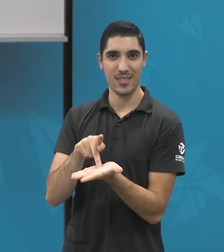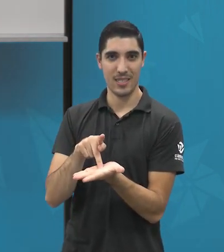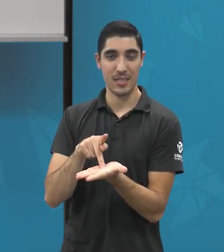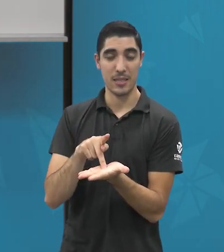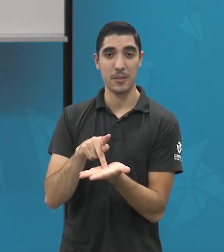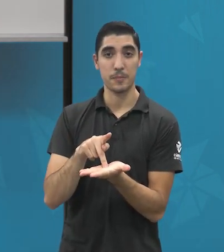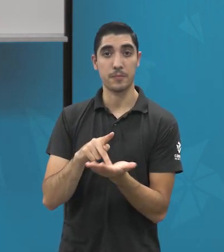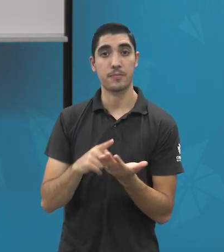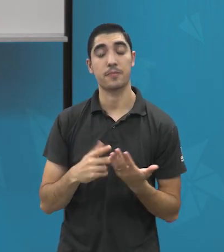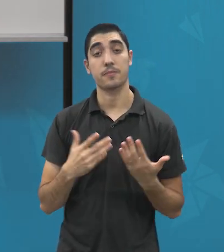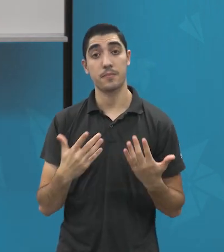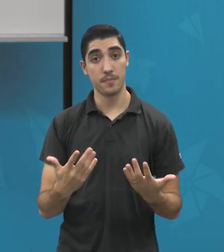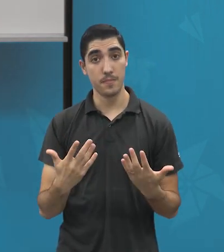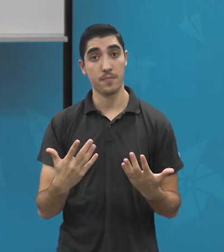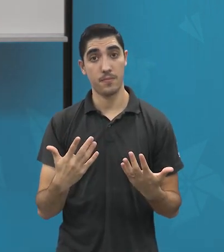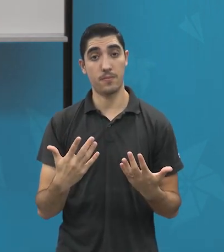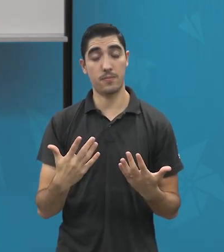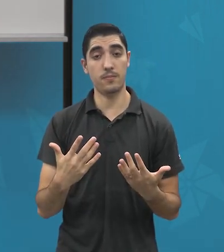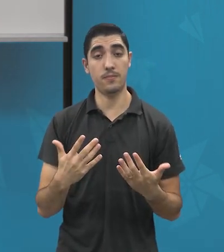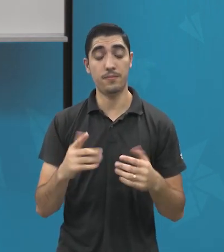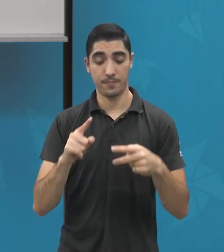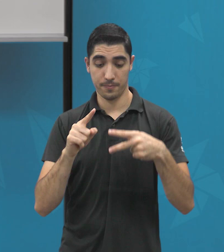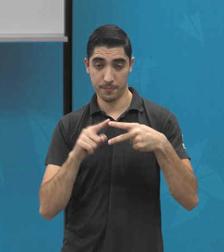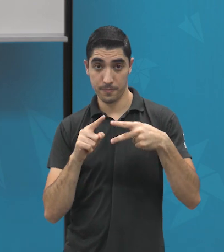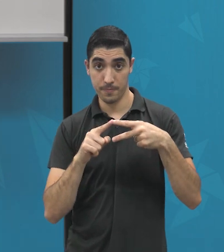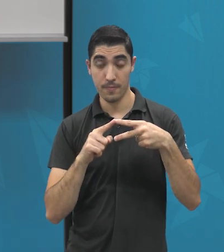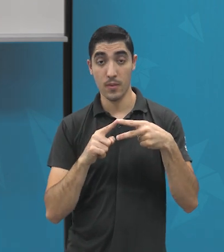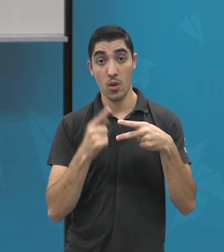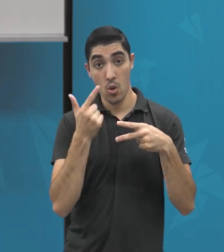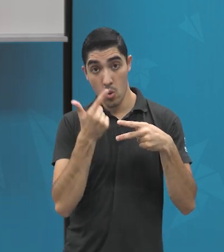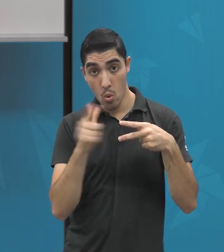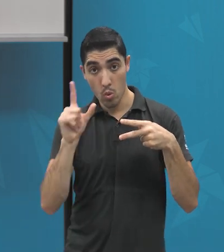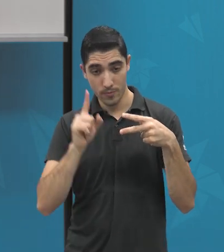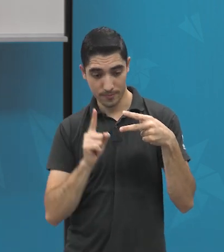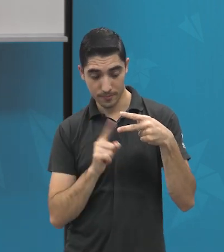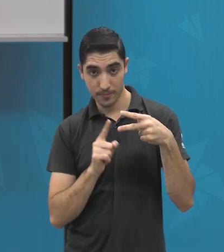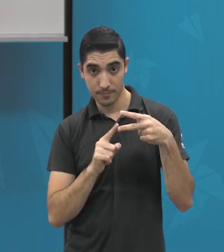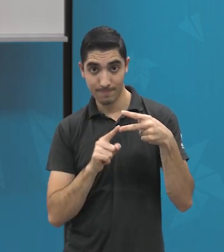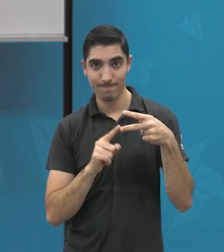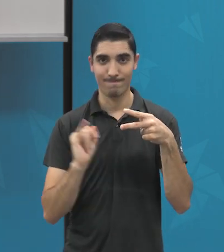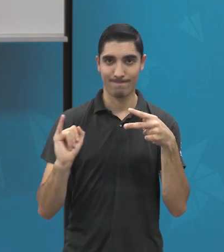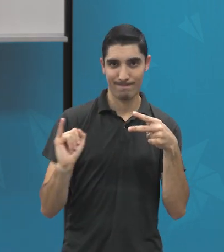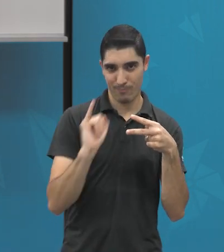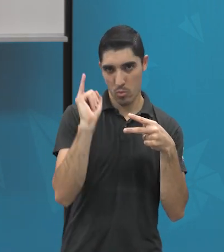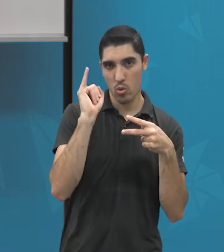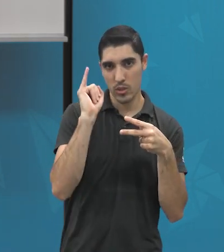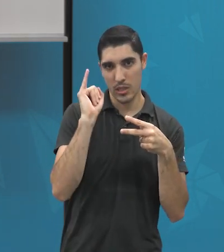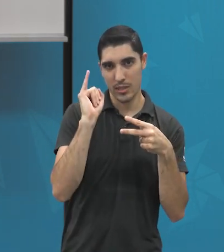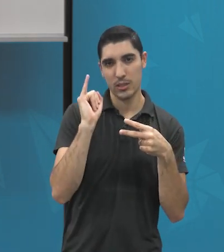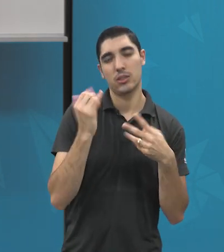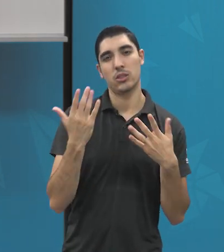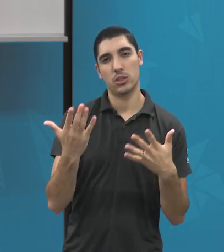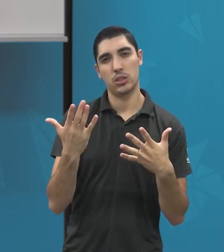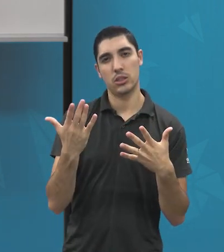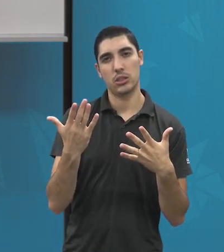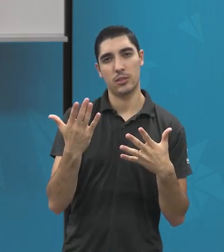da discussão, né? E um outro ponto importante para a gente tentar